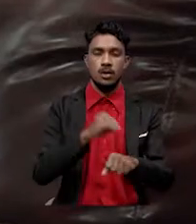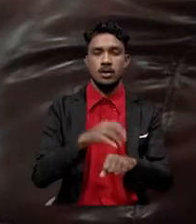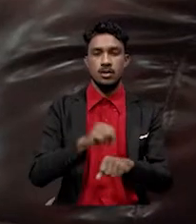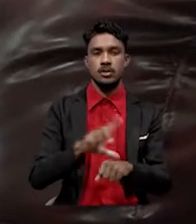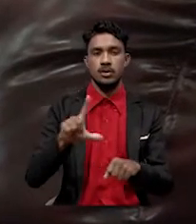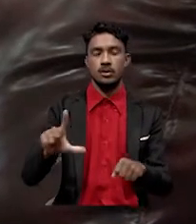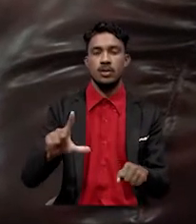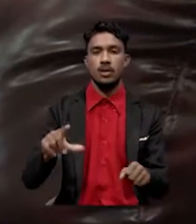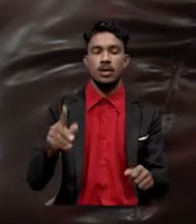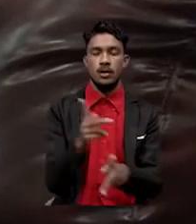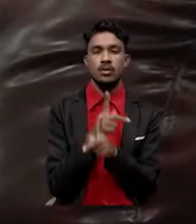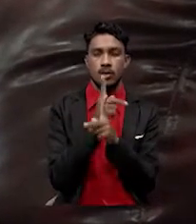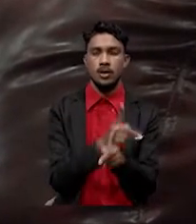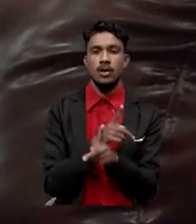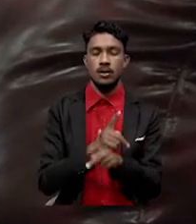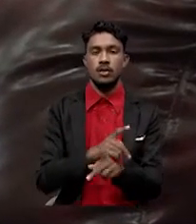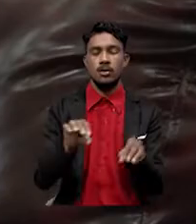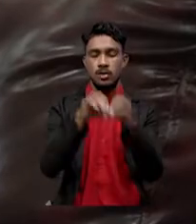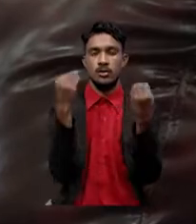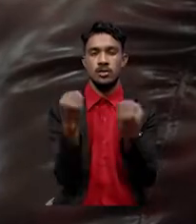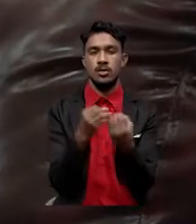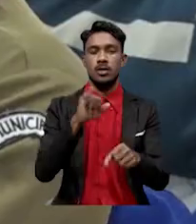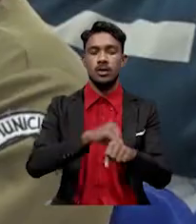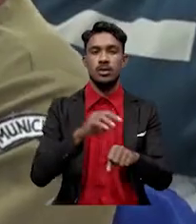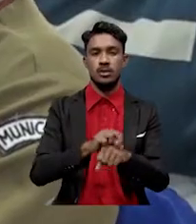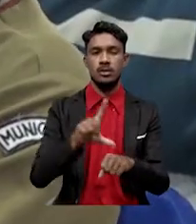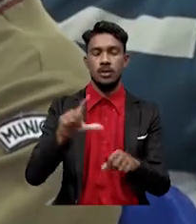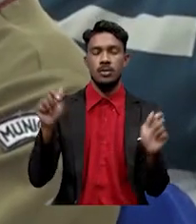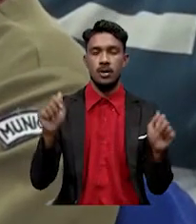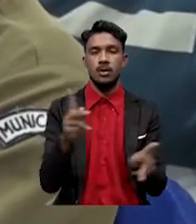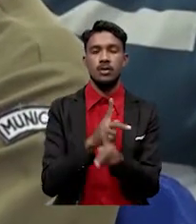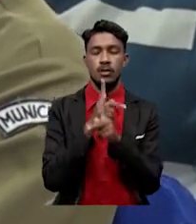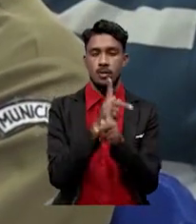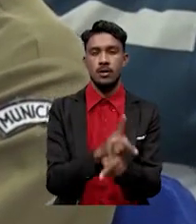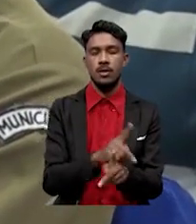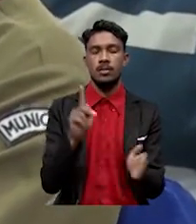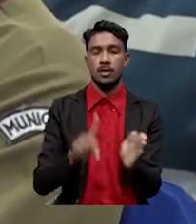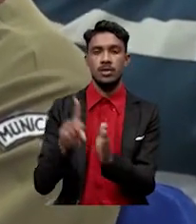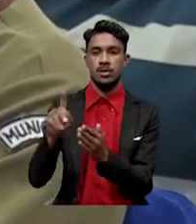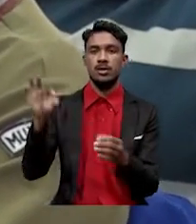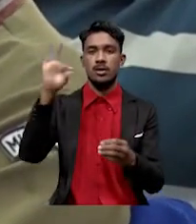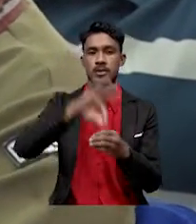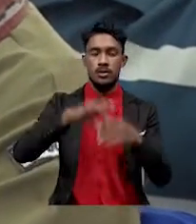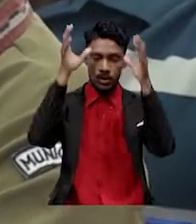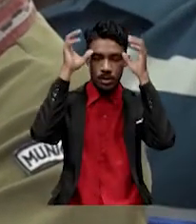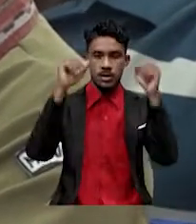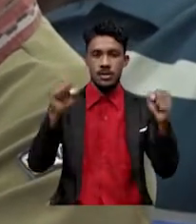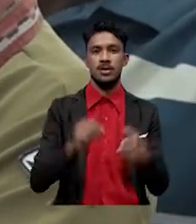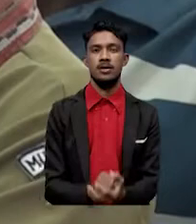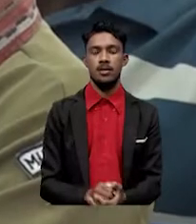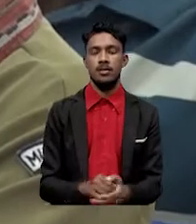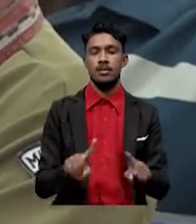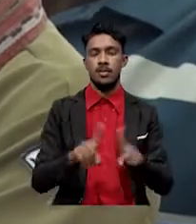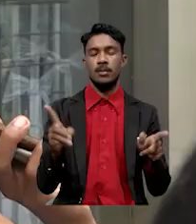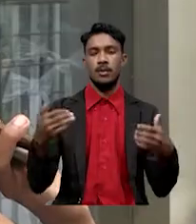a Organização Internacional CIRA a torná-lo monitorização do processo eleição presidencial. Mas vemos,